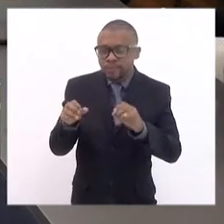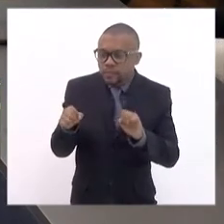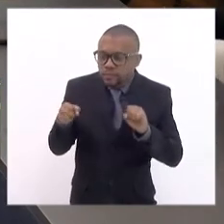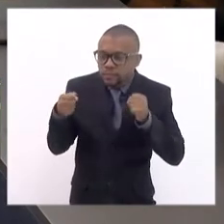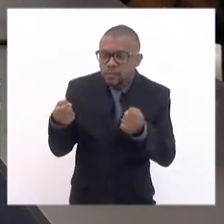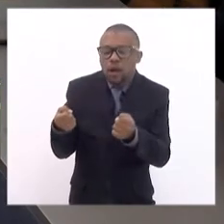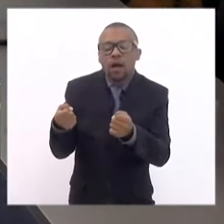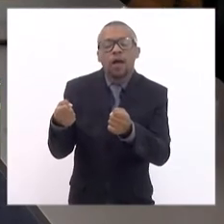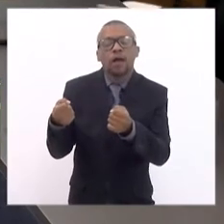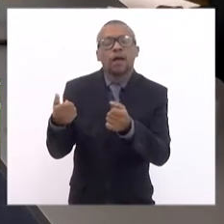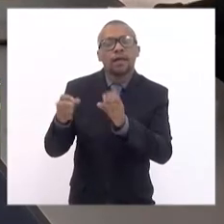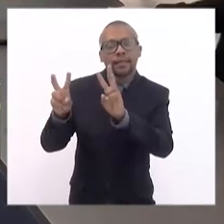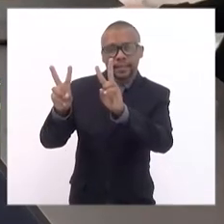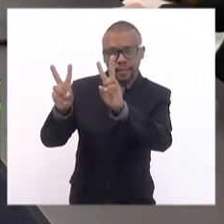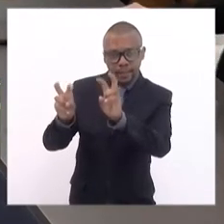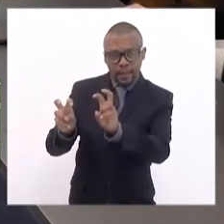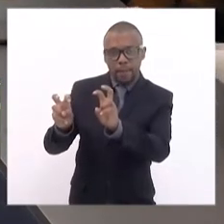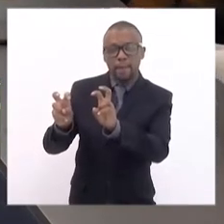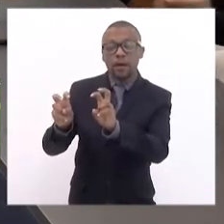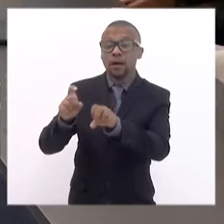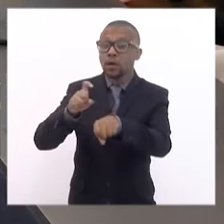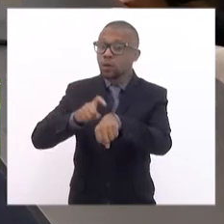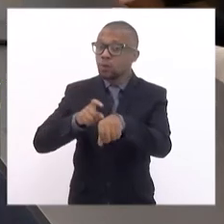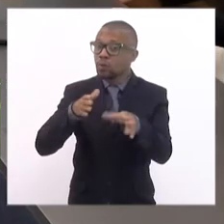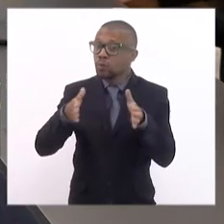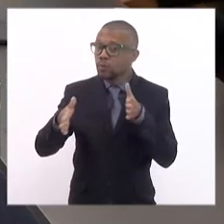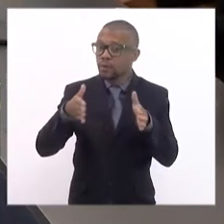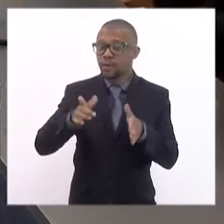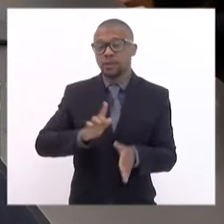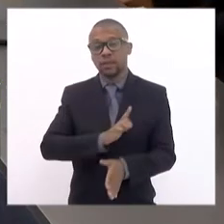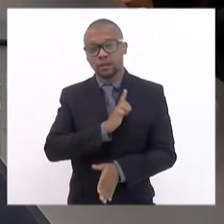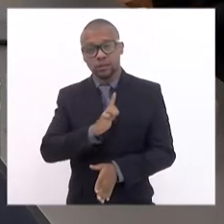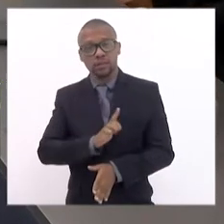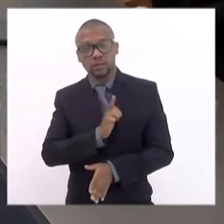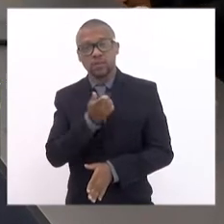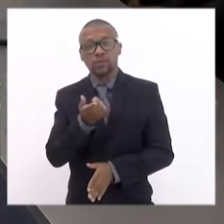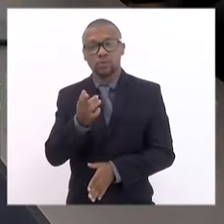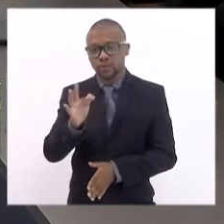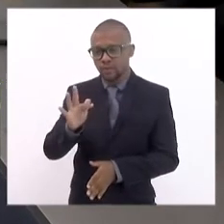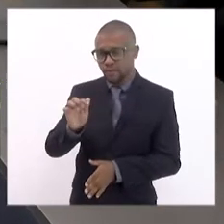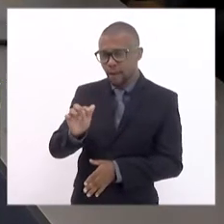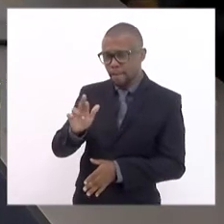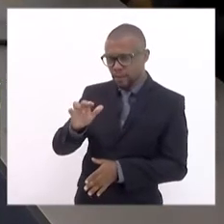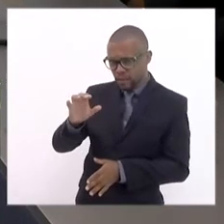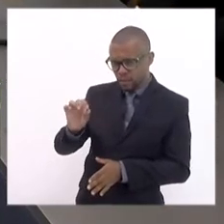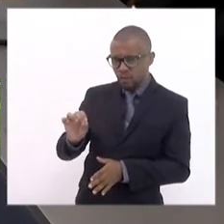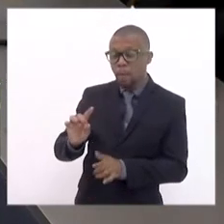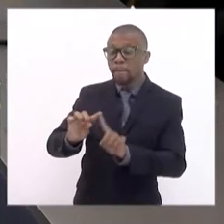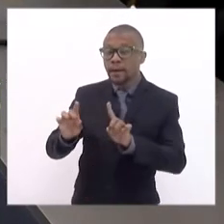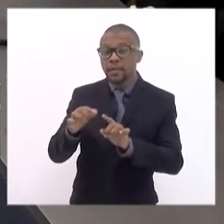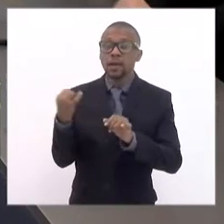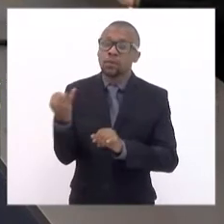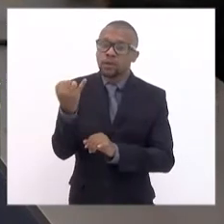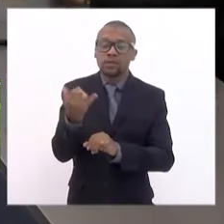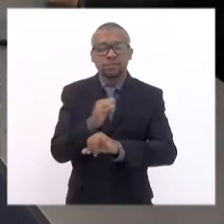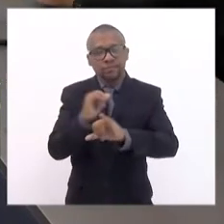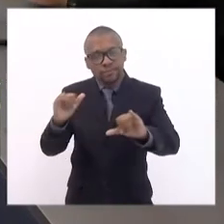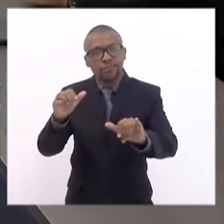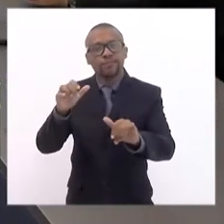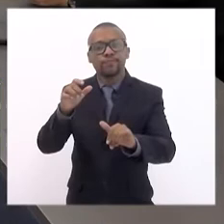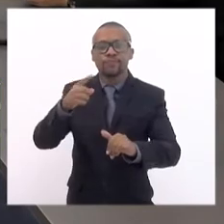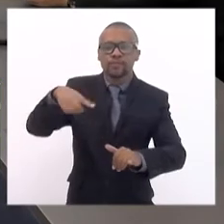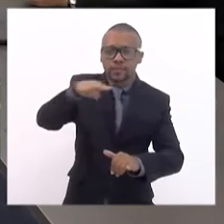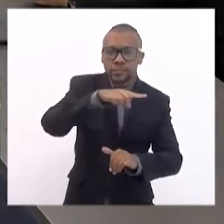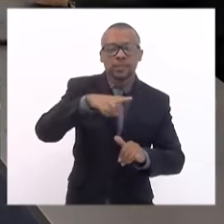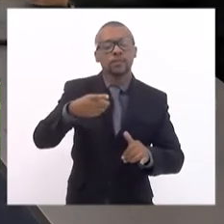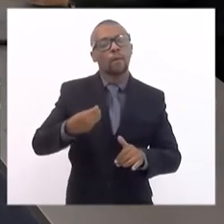essa pauta na gestão do secretário Patrick Welber. Mas, o que me parece interessante registrar, mim e todos que participam da audiência,